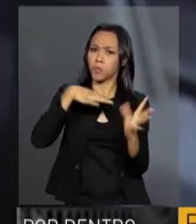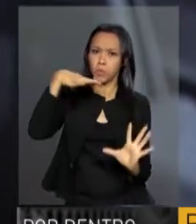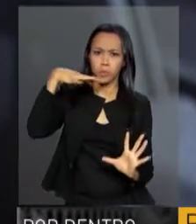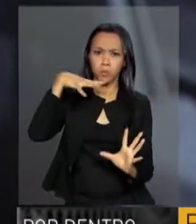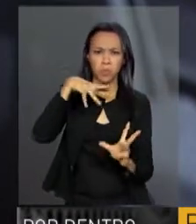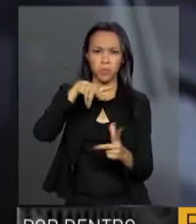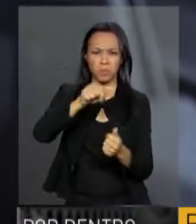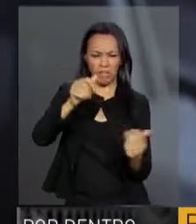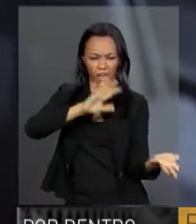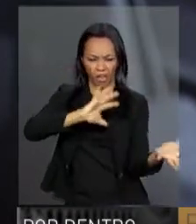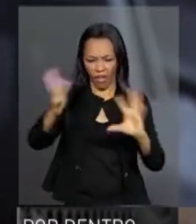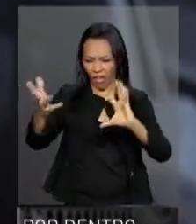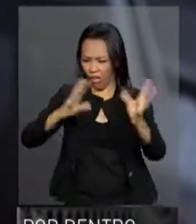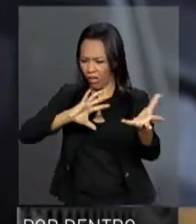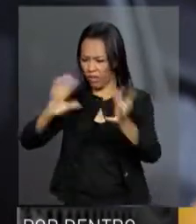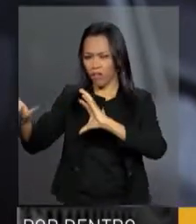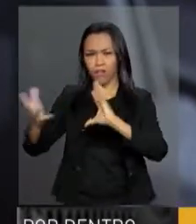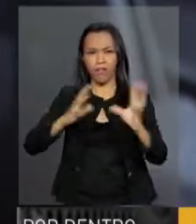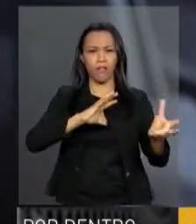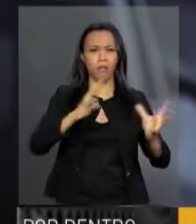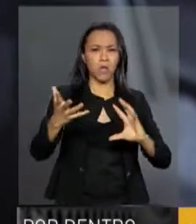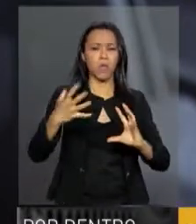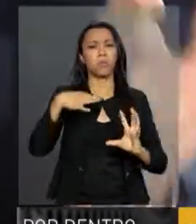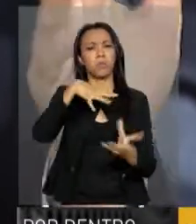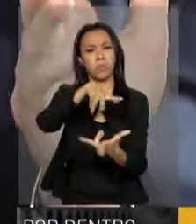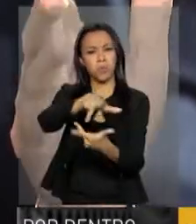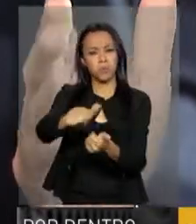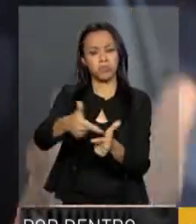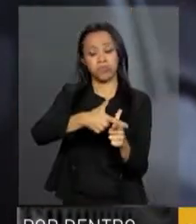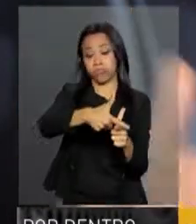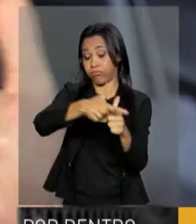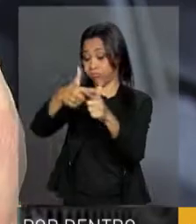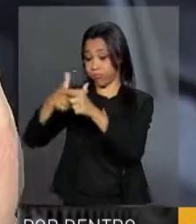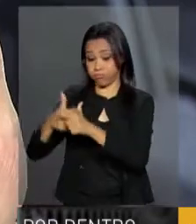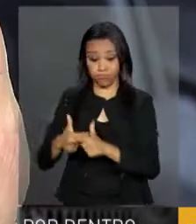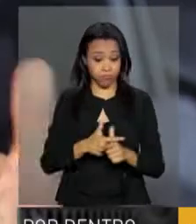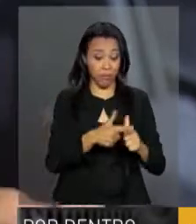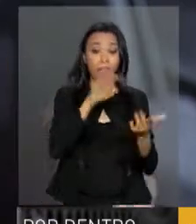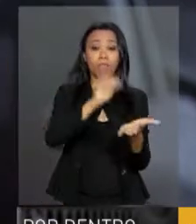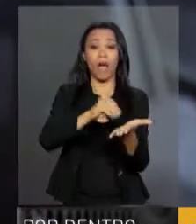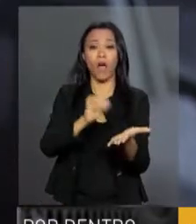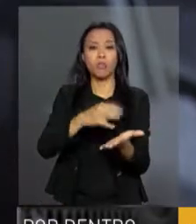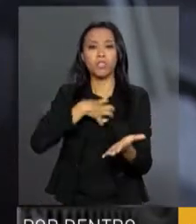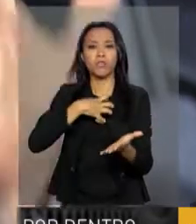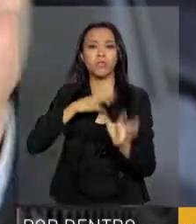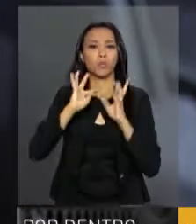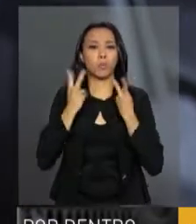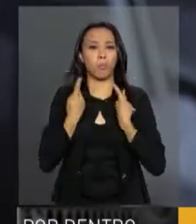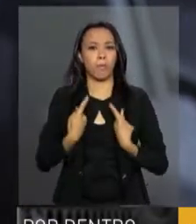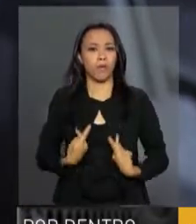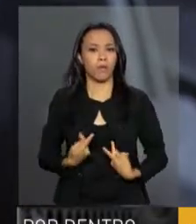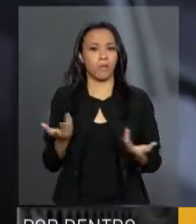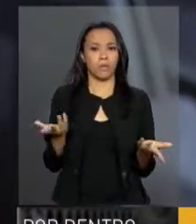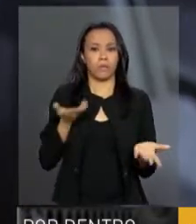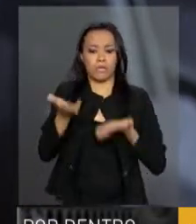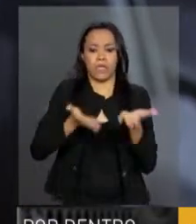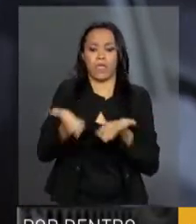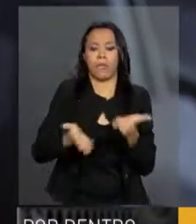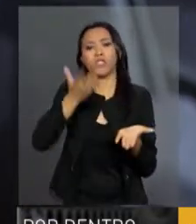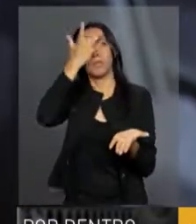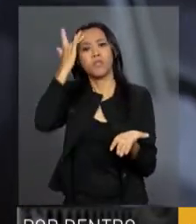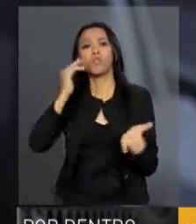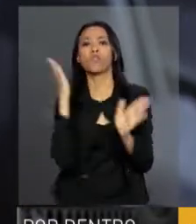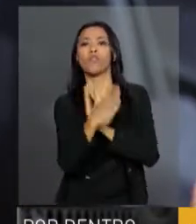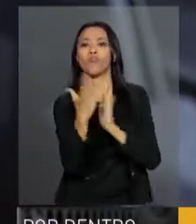tão conturbado. Num mundo que está enfrentando problemas de desumanidade no tratamento dos refugiados,